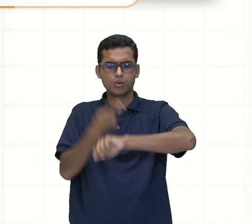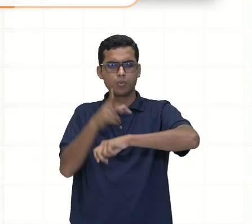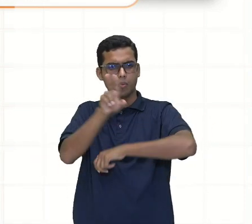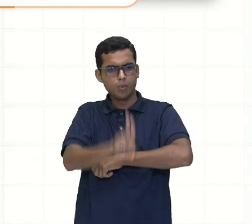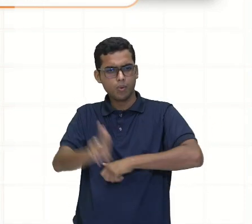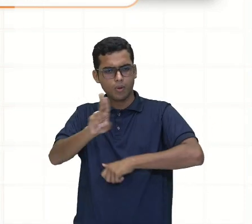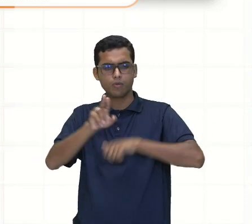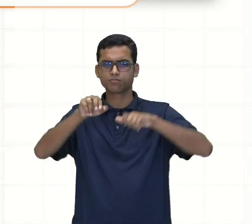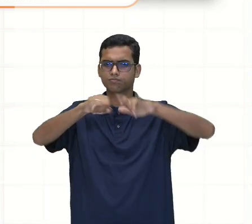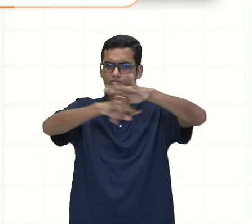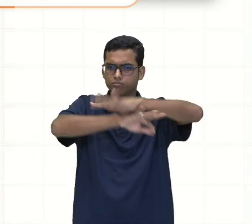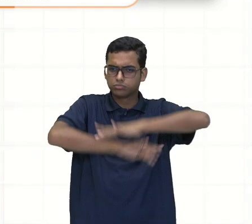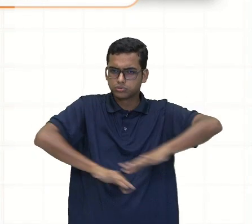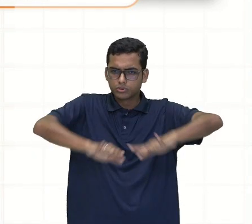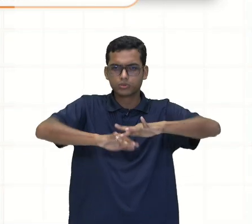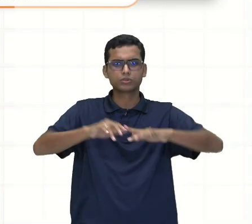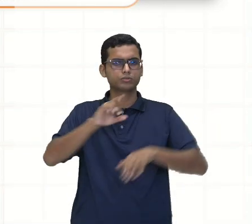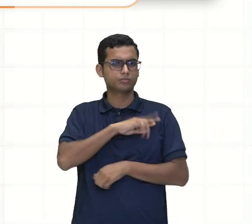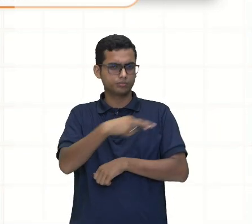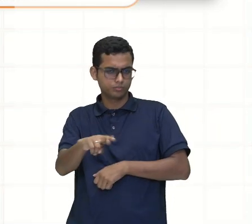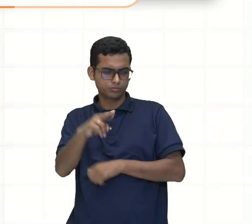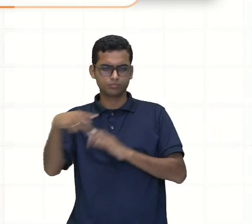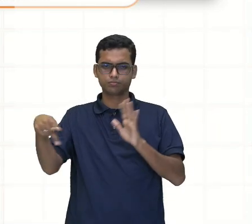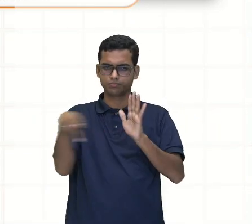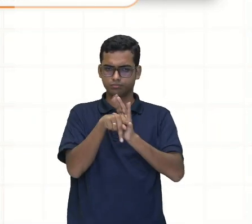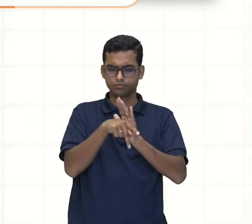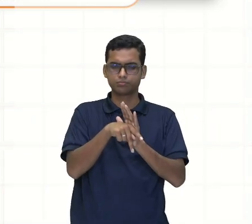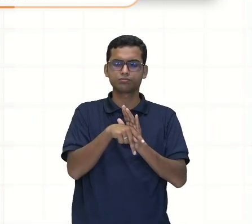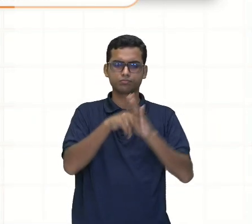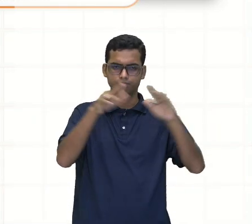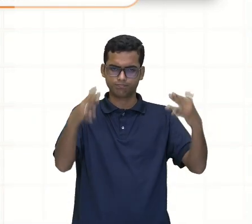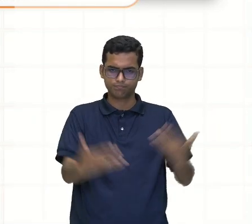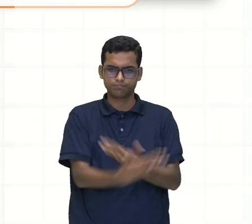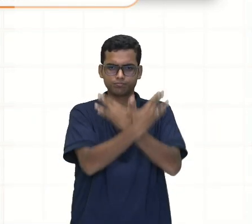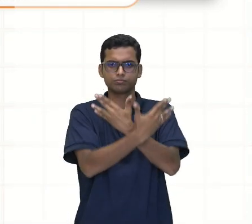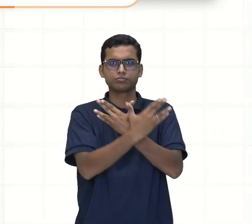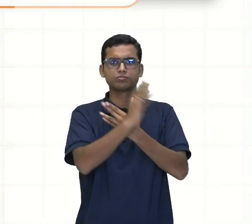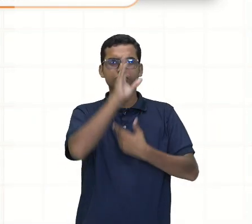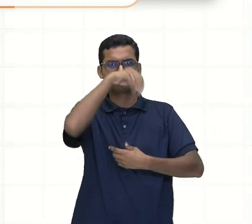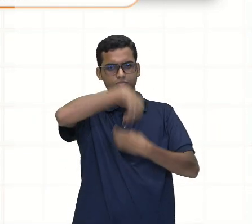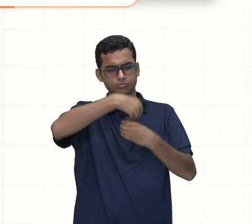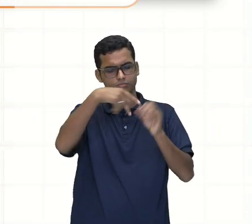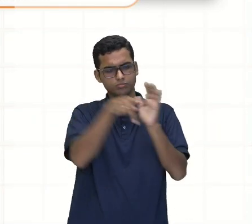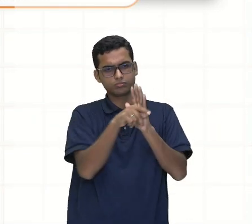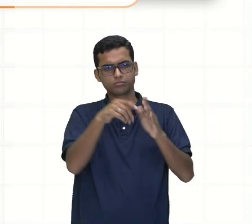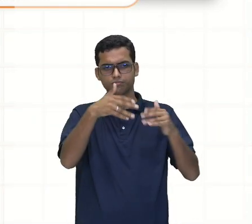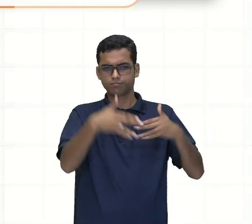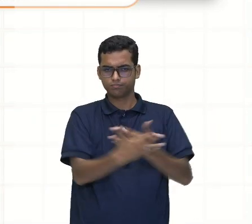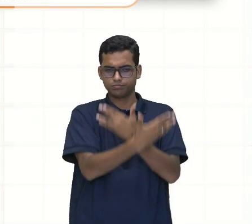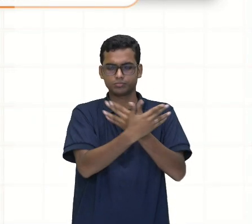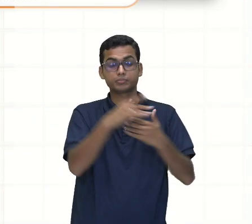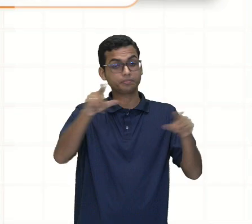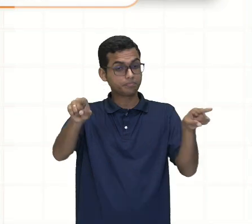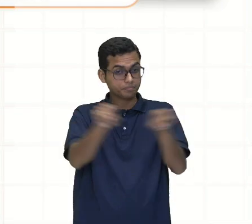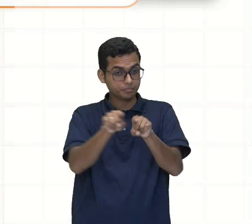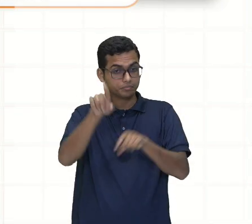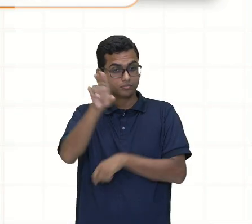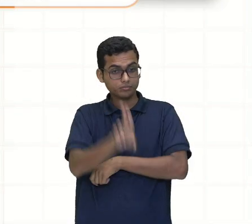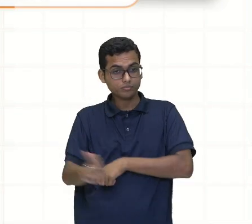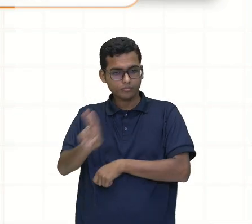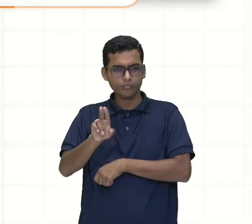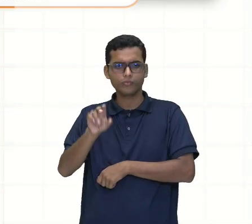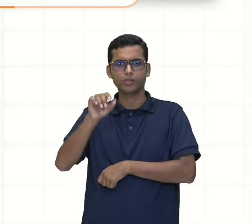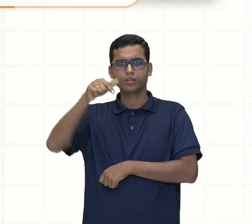usado em rituais religiosos dentro da sociedade inca. E também eles faziam uso do